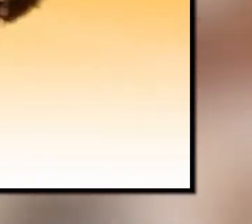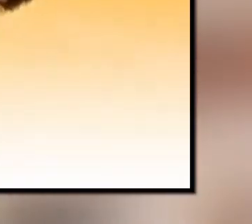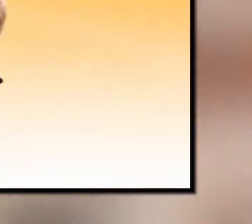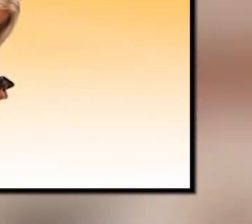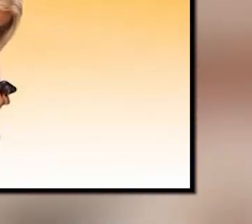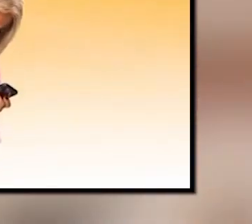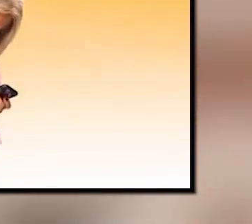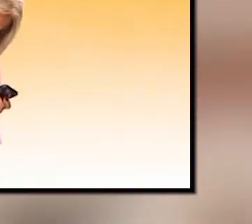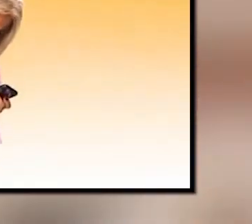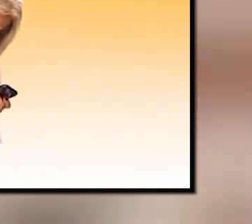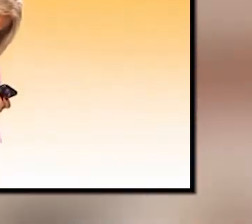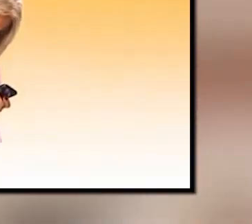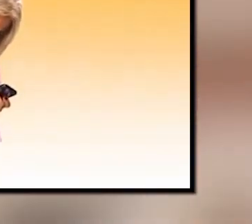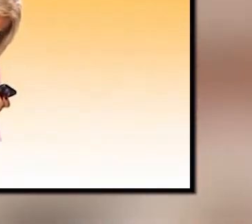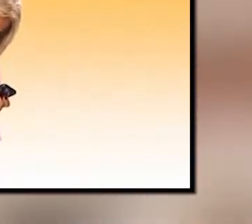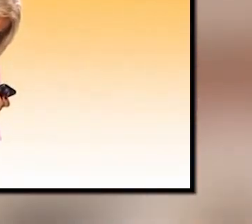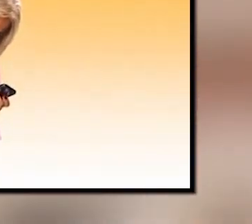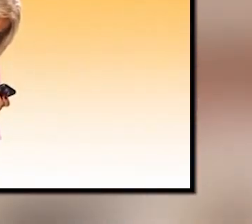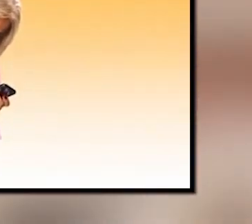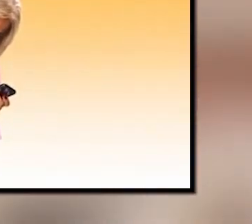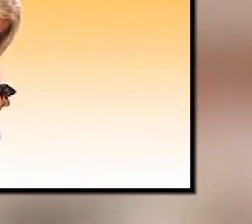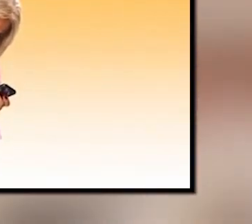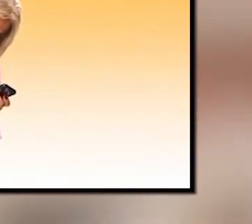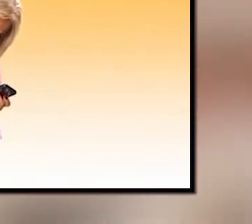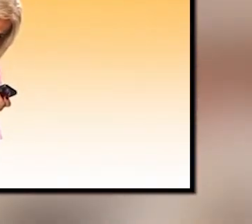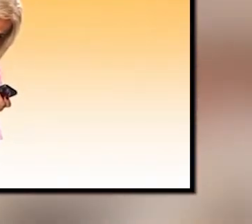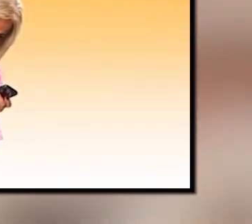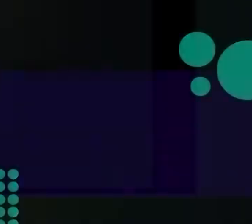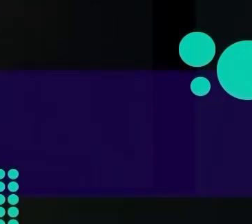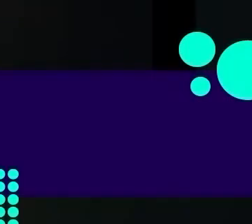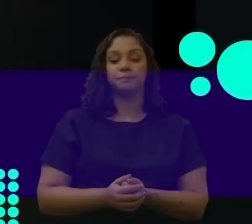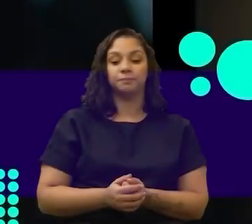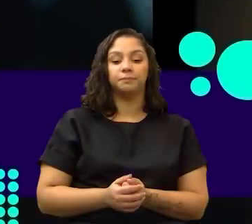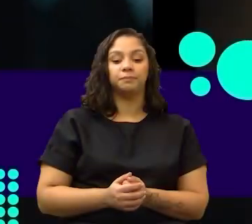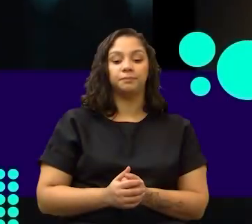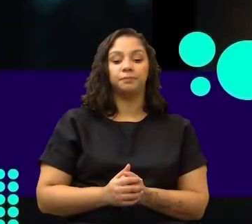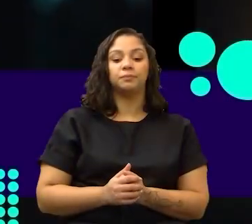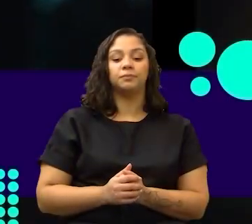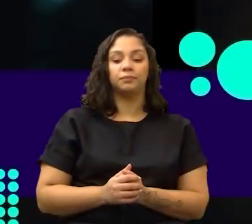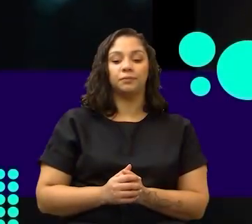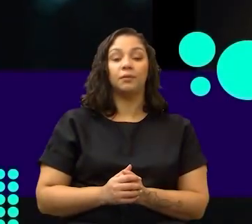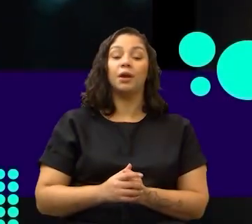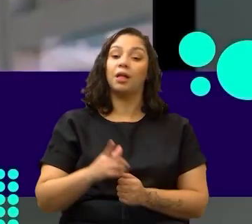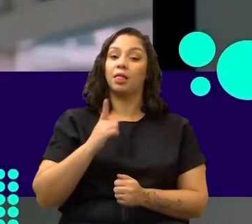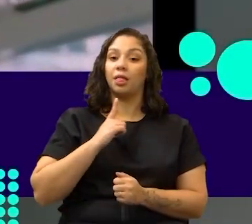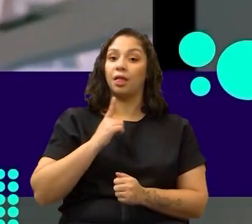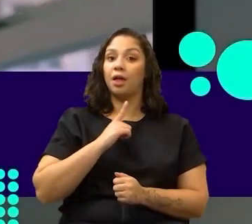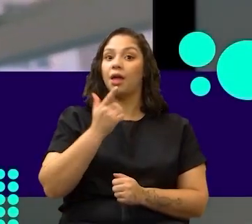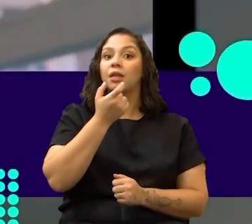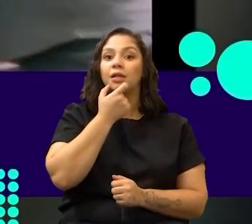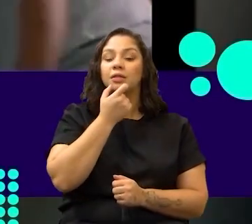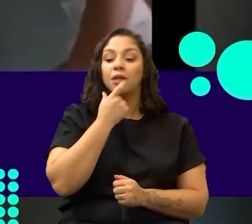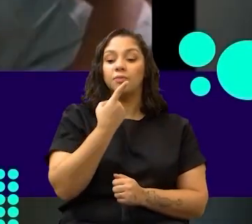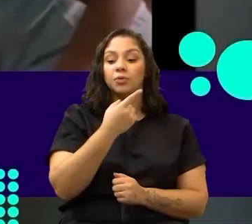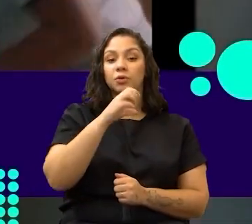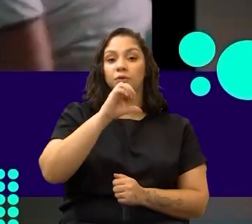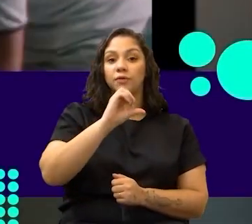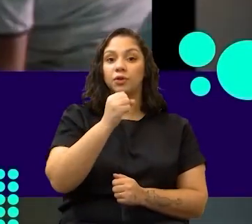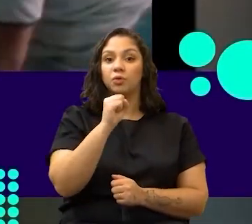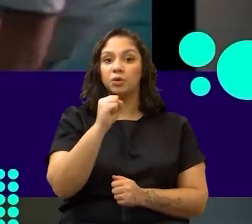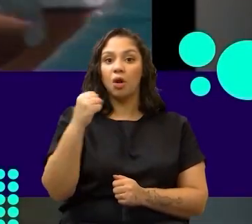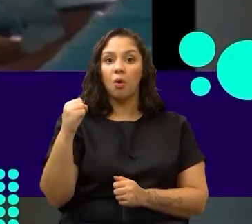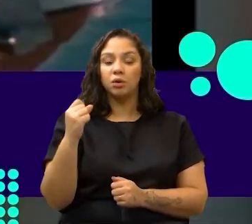barraco de família. Vem aí, Barraco de Família. Blue Jean, Inglaterra, 1988.